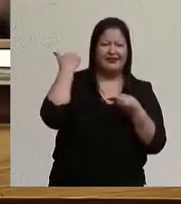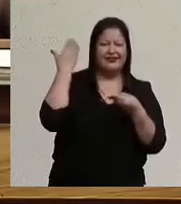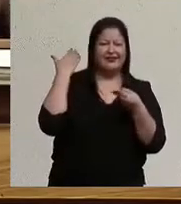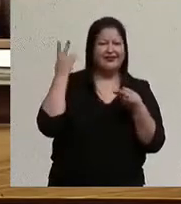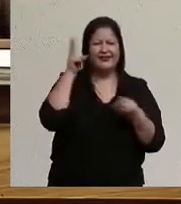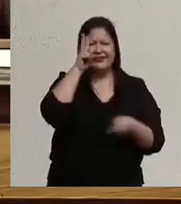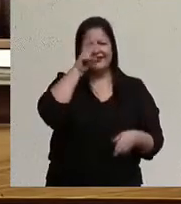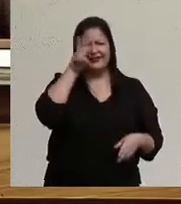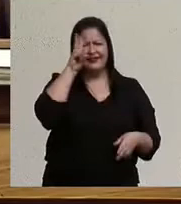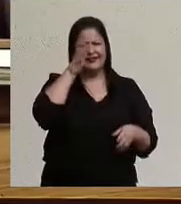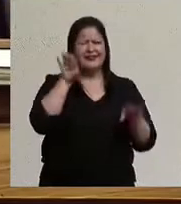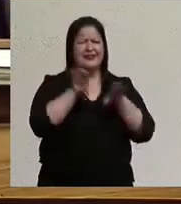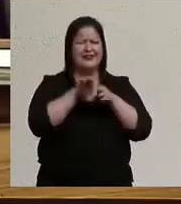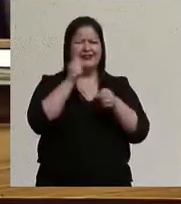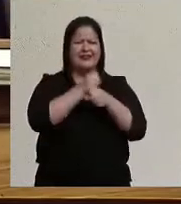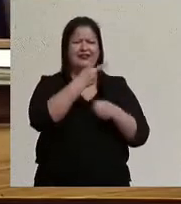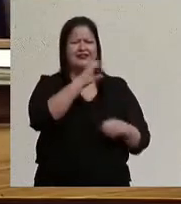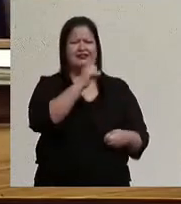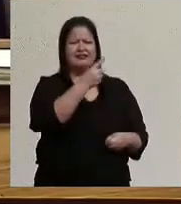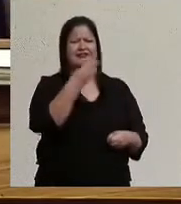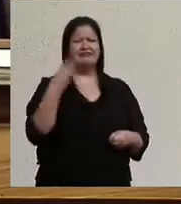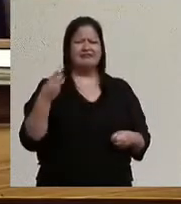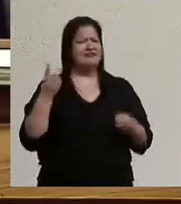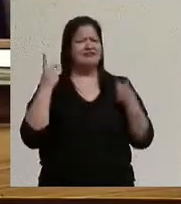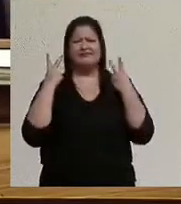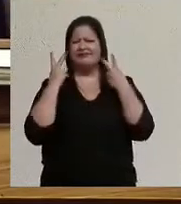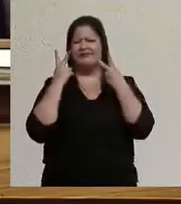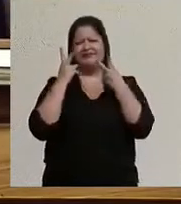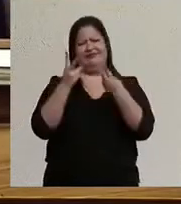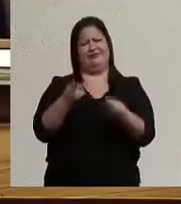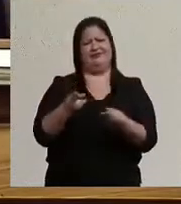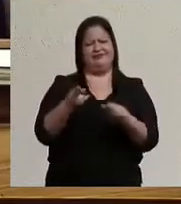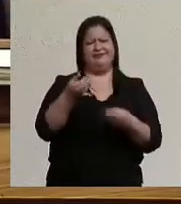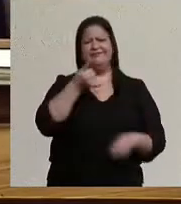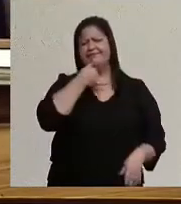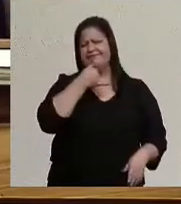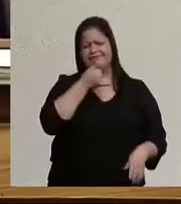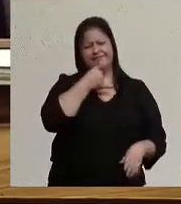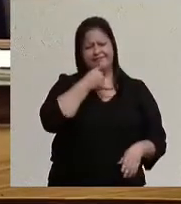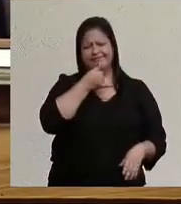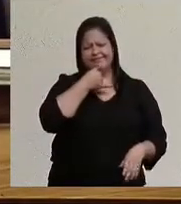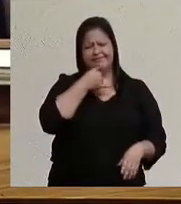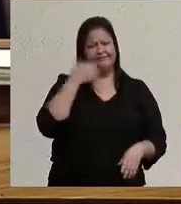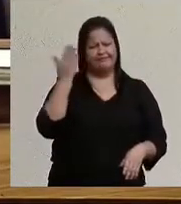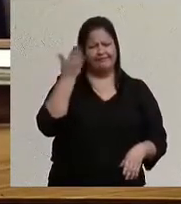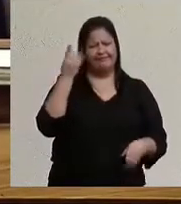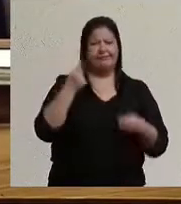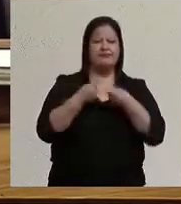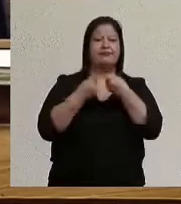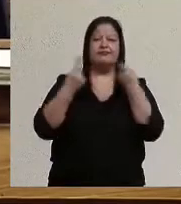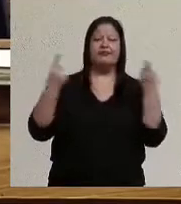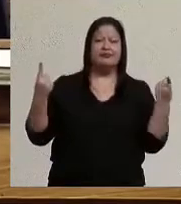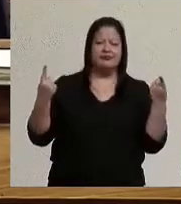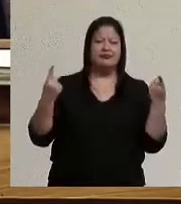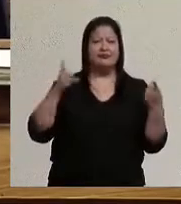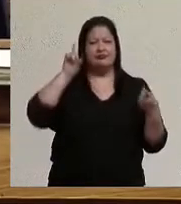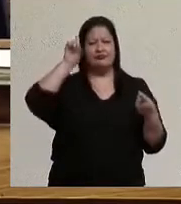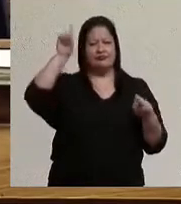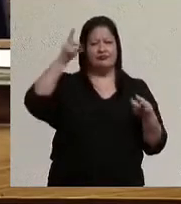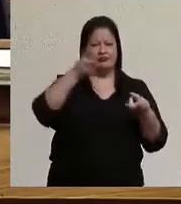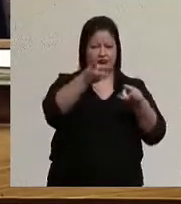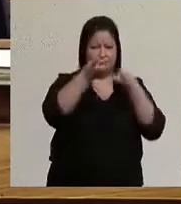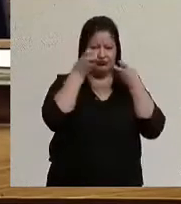porque eu vivi isso em 2013 eu vi isso de perto é lamentável é muito triste mas assim Deus